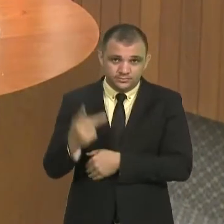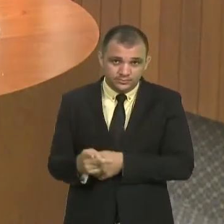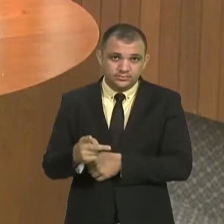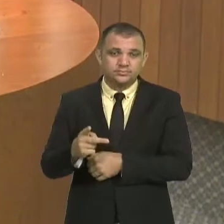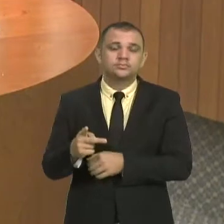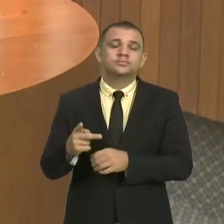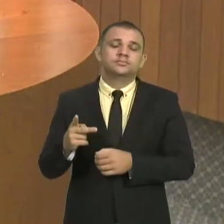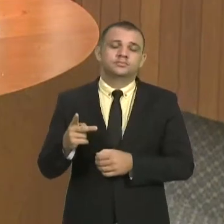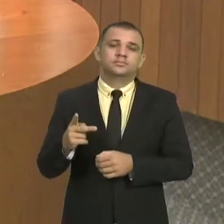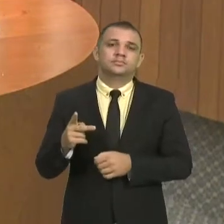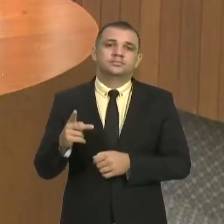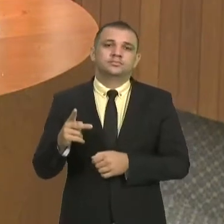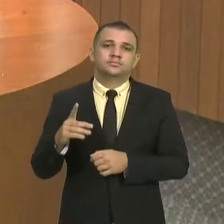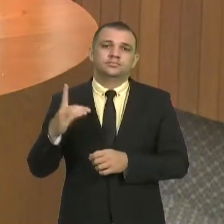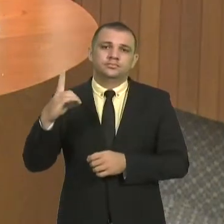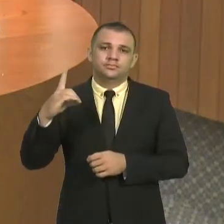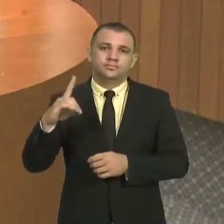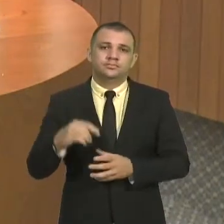Educação,